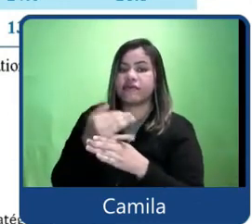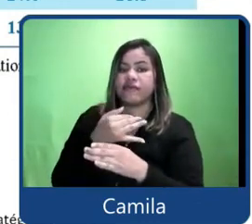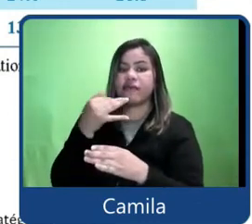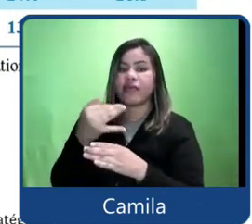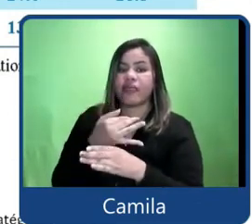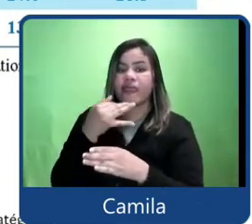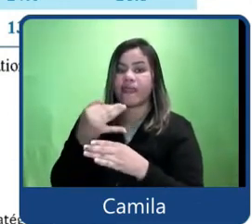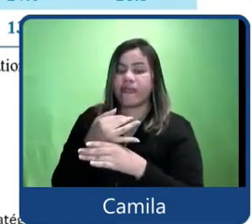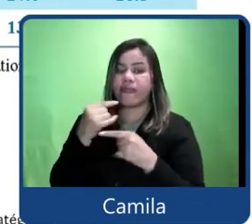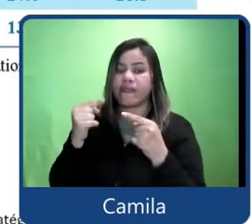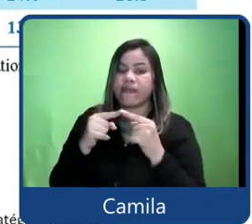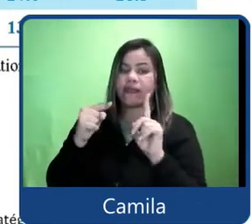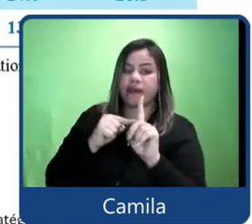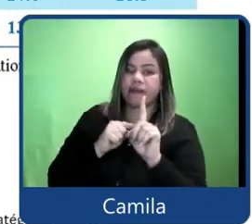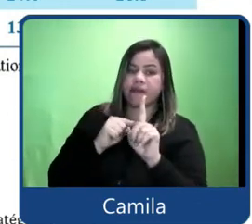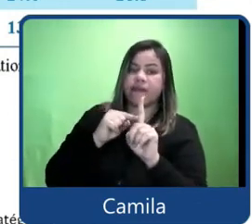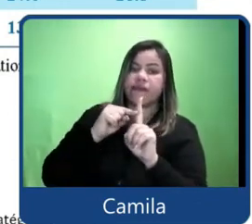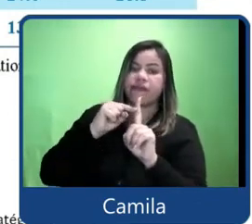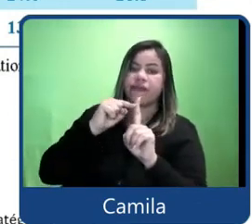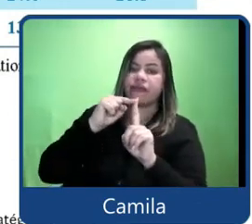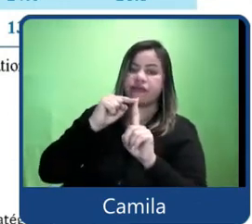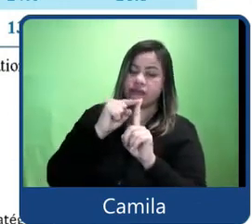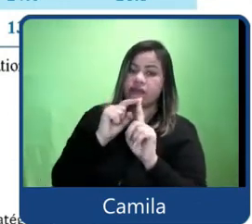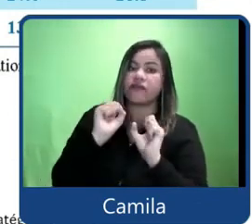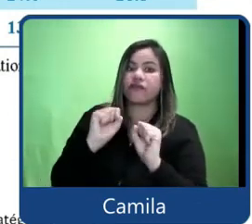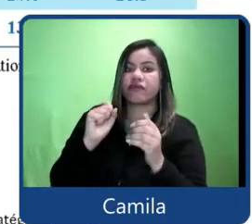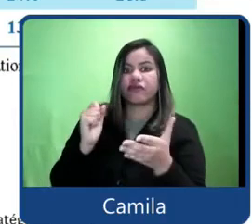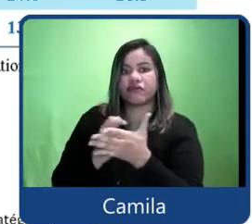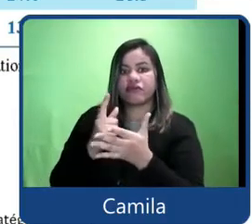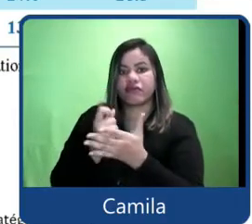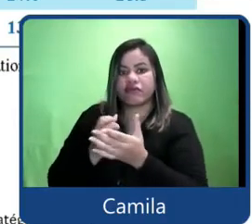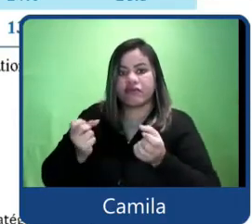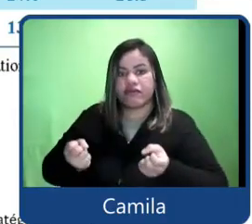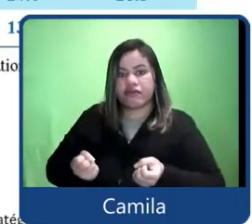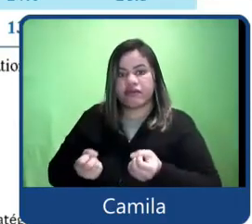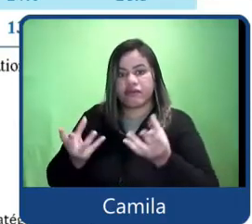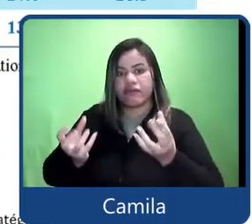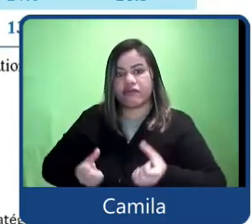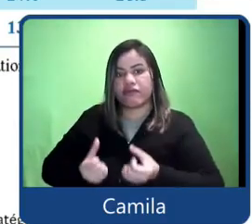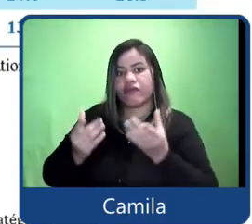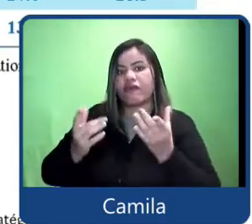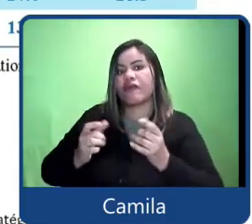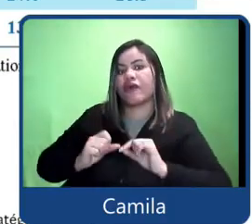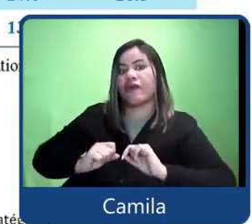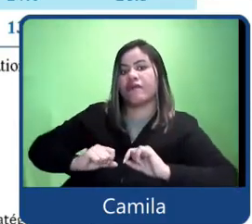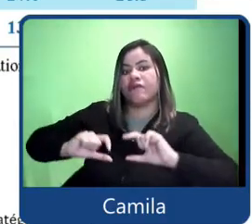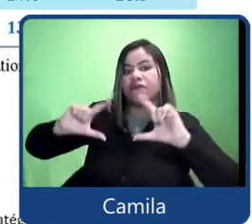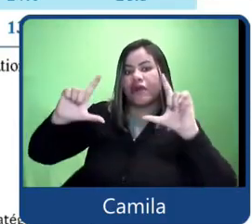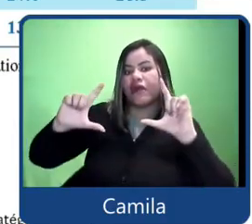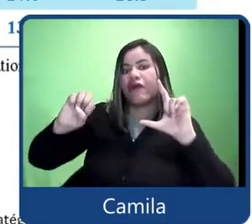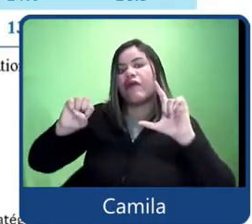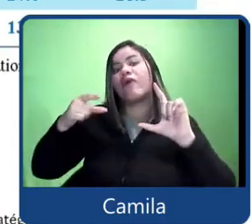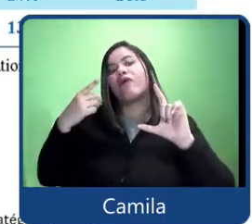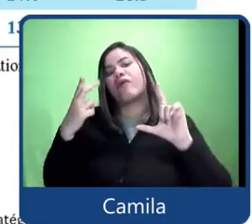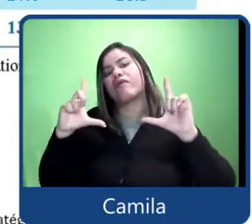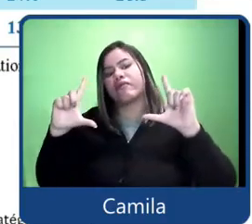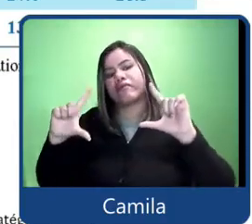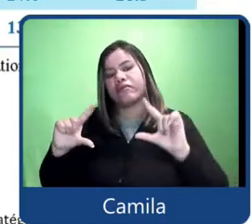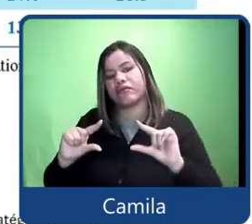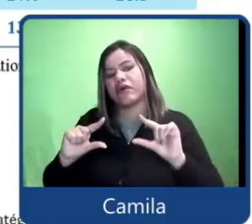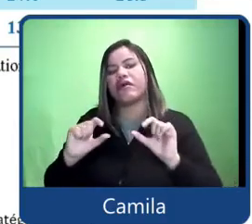vão ter gastos maiores ou menores, né? Então, aumento de até 1,5, né,